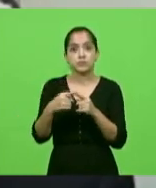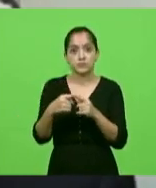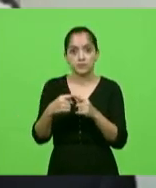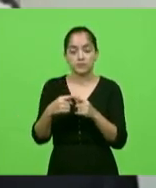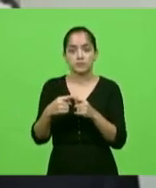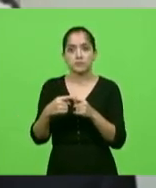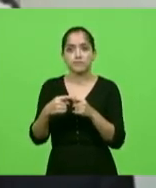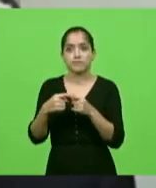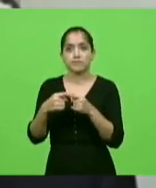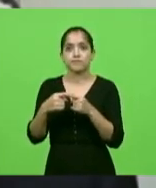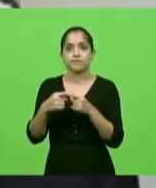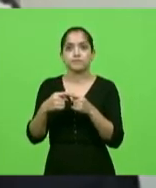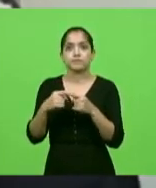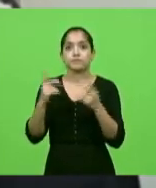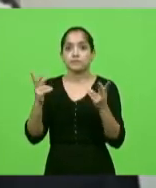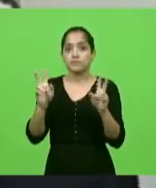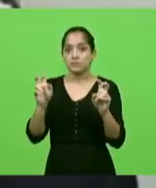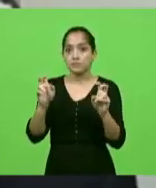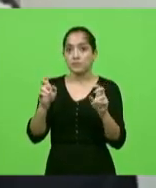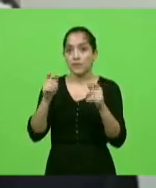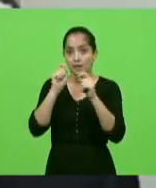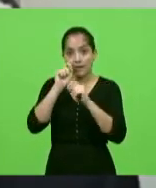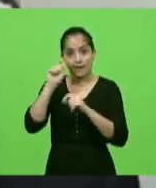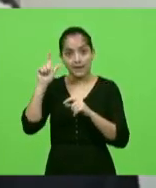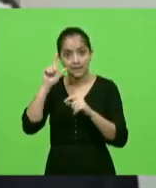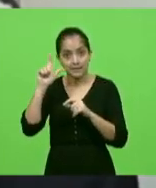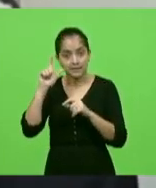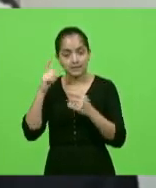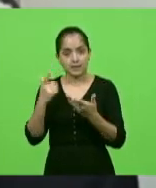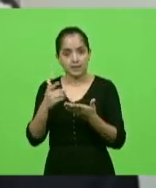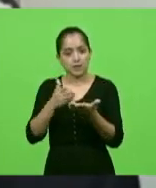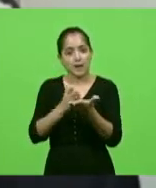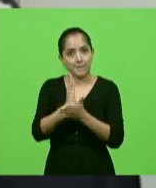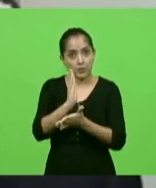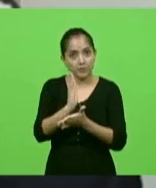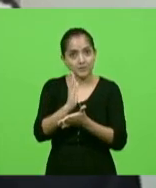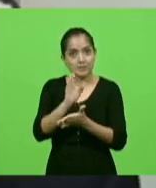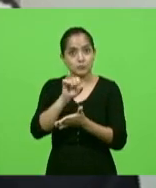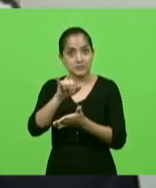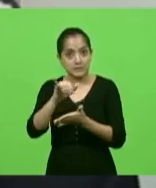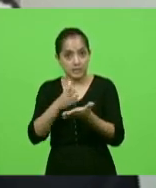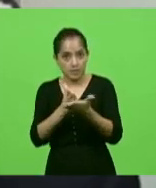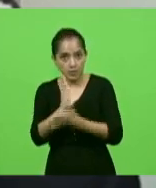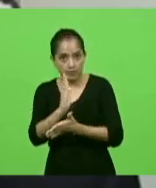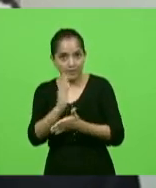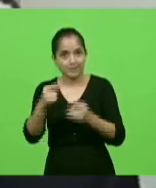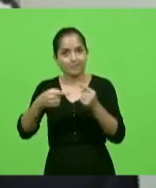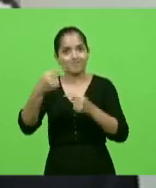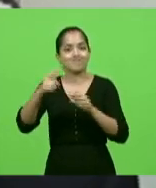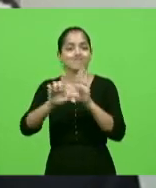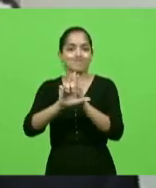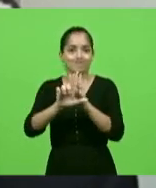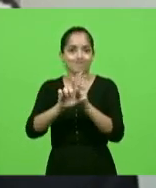por ter sido "alertado que eventual aprovação resultaria na patente de legalidade do pagamento antecipado